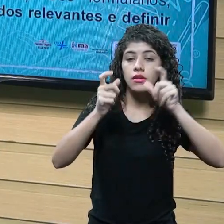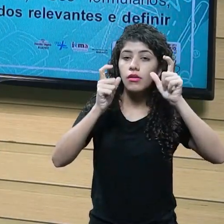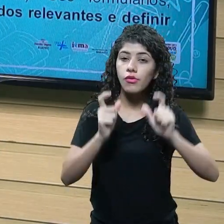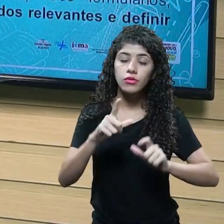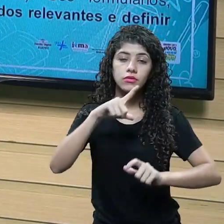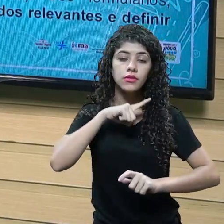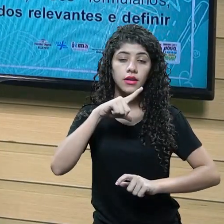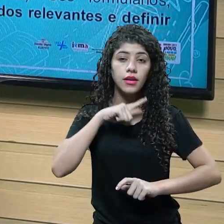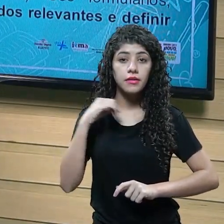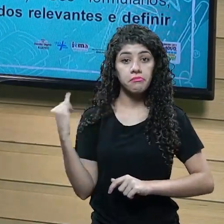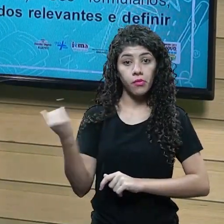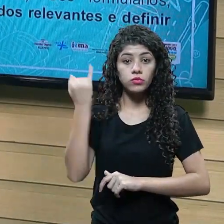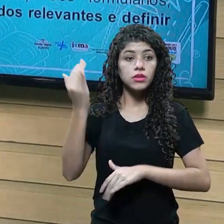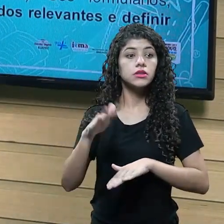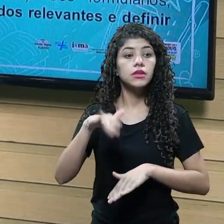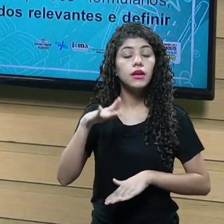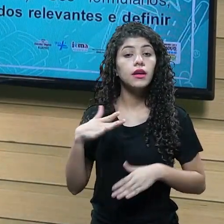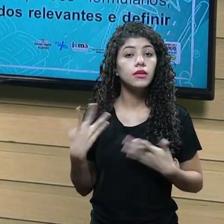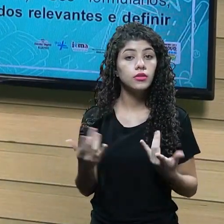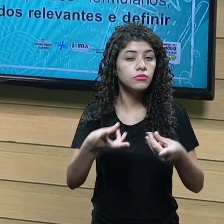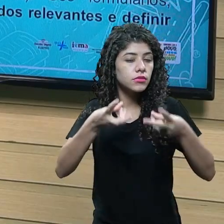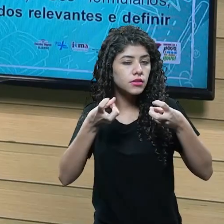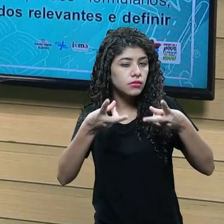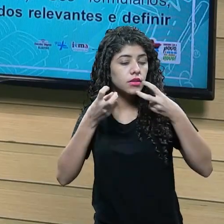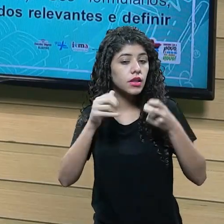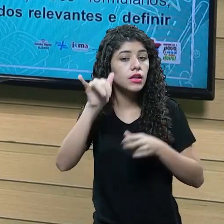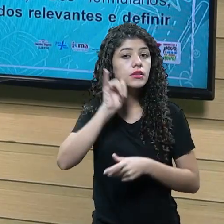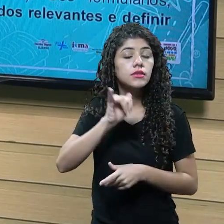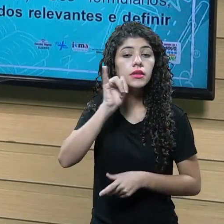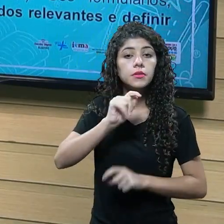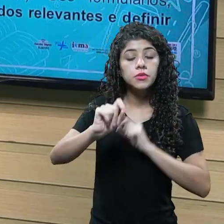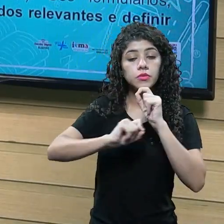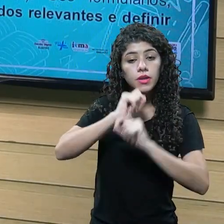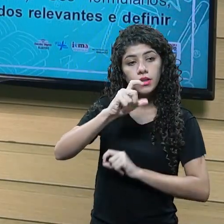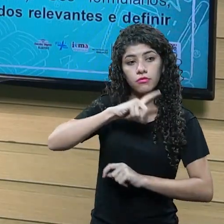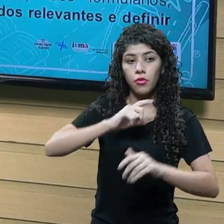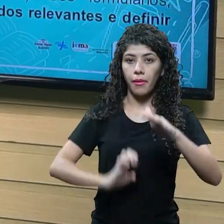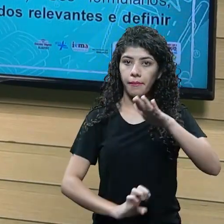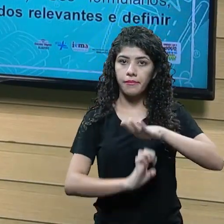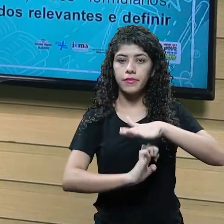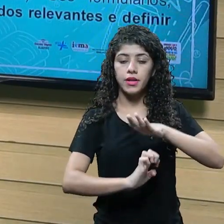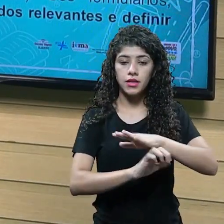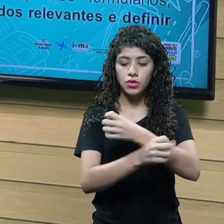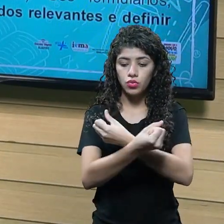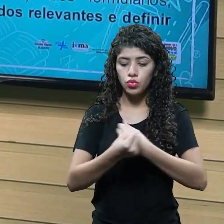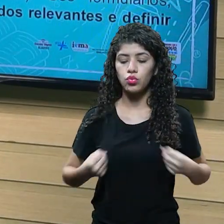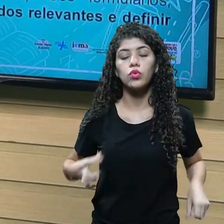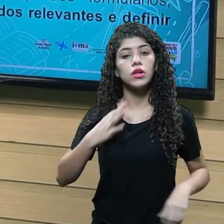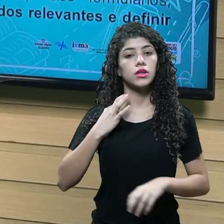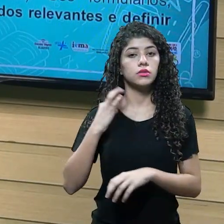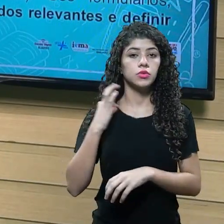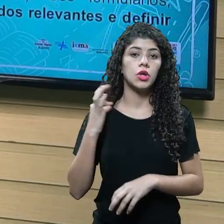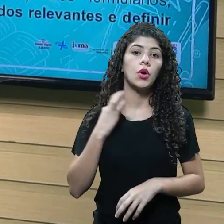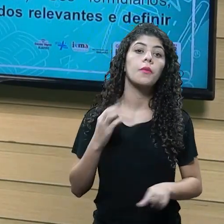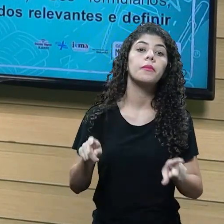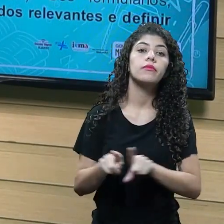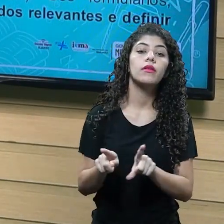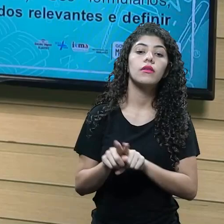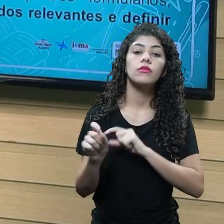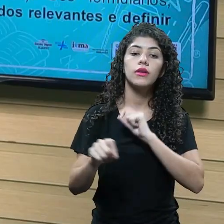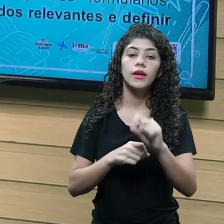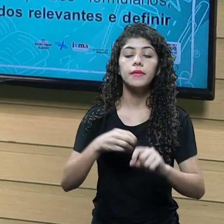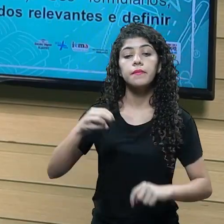o que é importante para ele, aí observando. Vamos dar exemplo. Nós conhecemos uma empresa grande de investimentos, de acessórios, que é essa Carmen